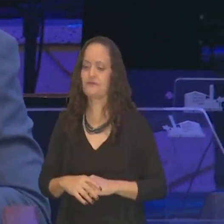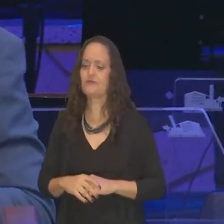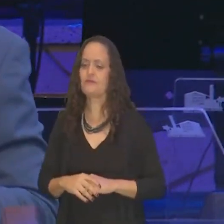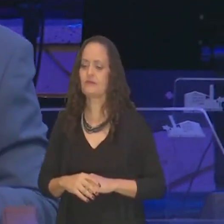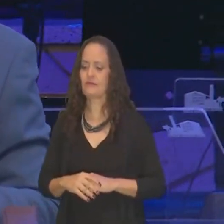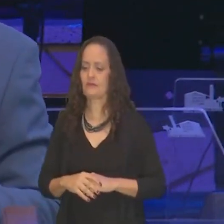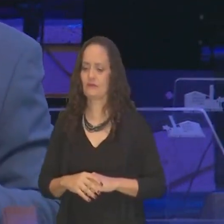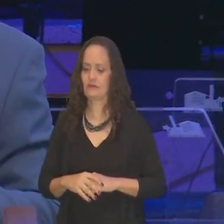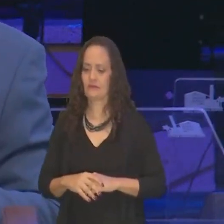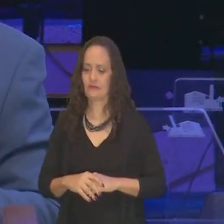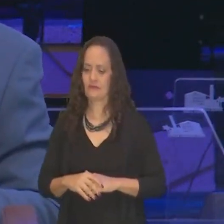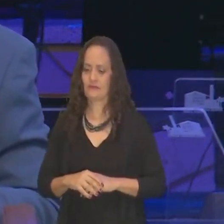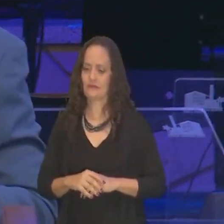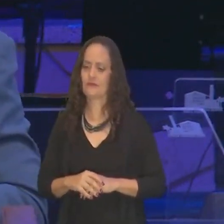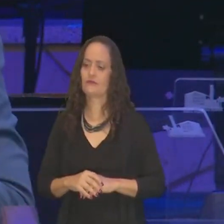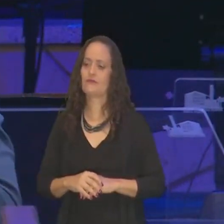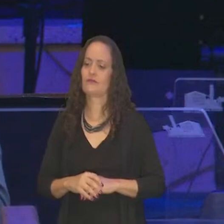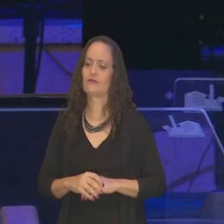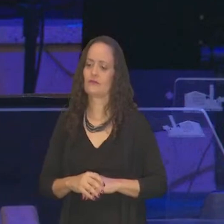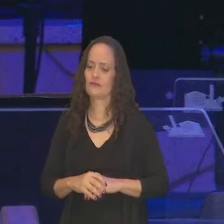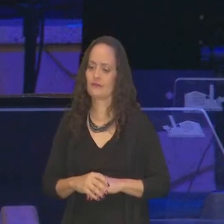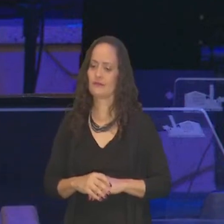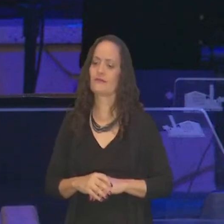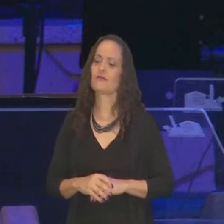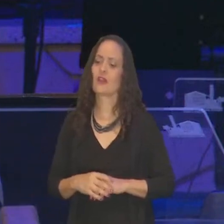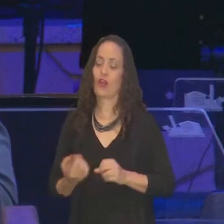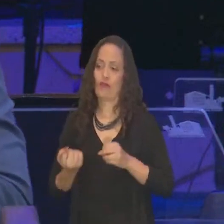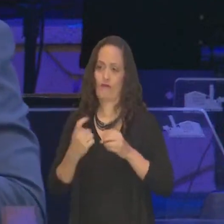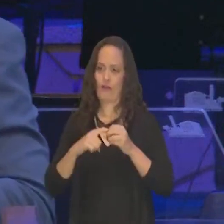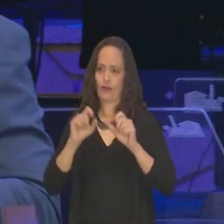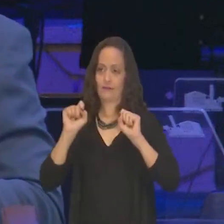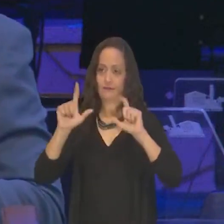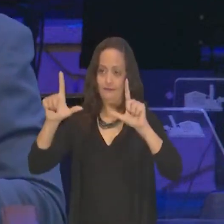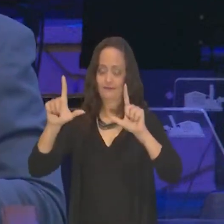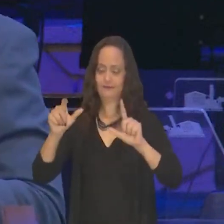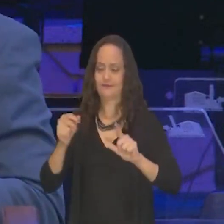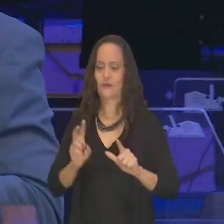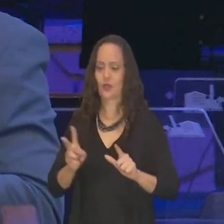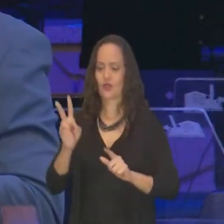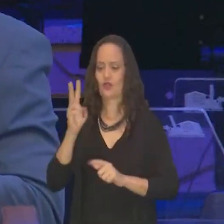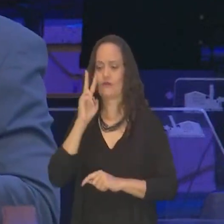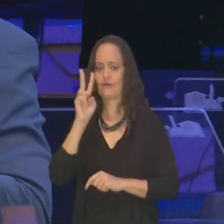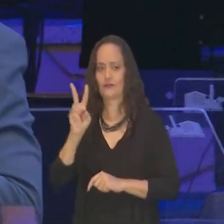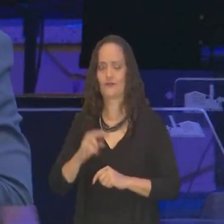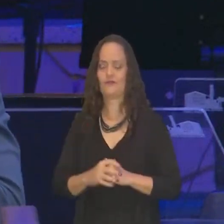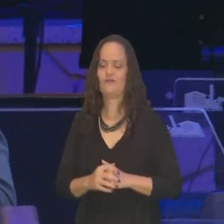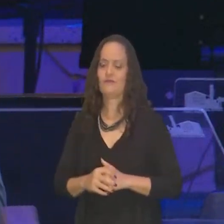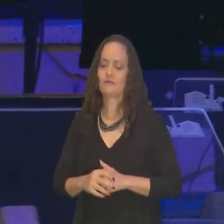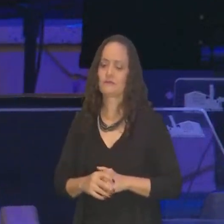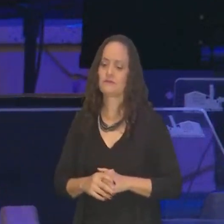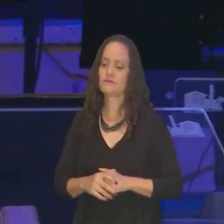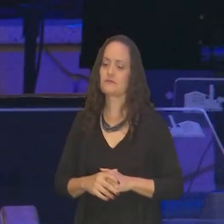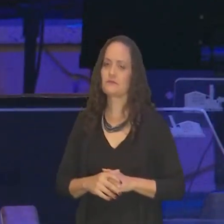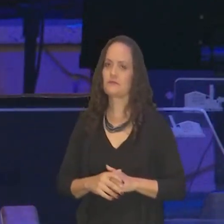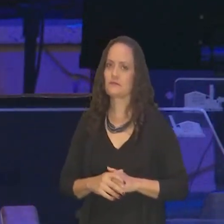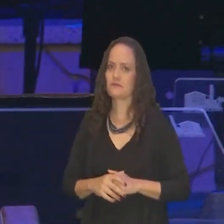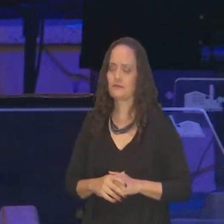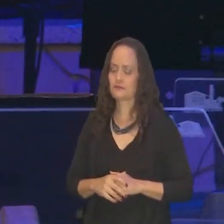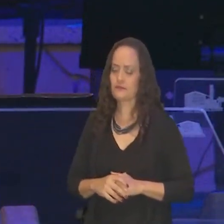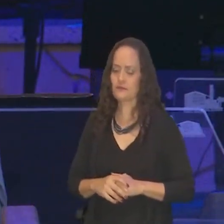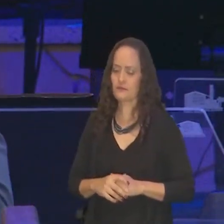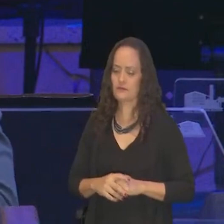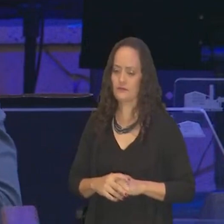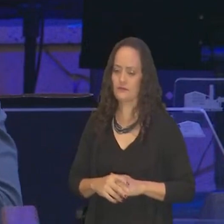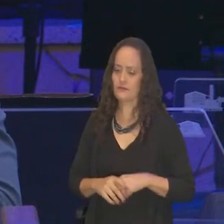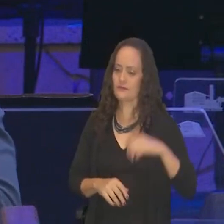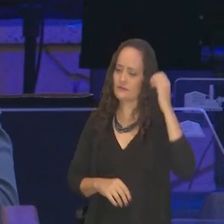desta profecia. Volte o texto, a tela, para que os irmãos continuem copiando e os irmãos possam conferir em casa